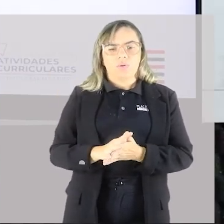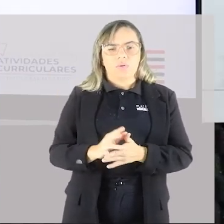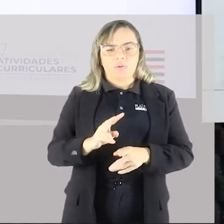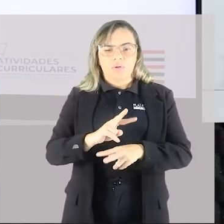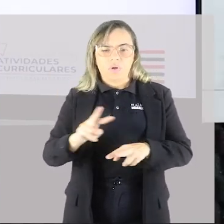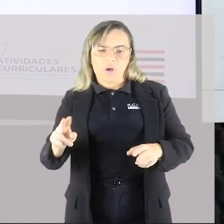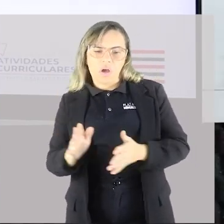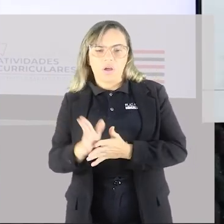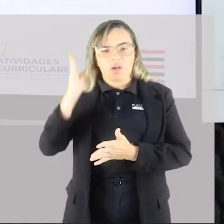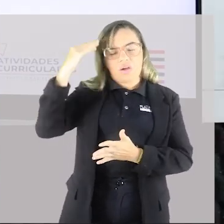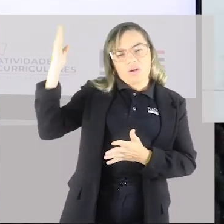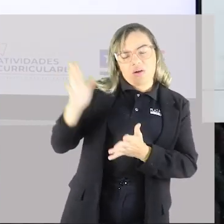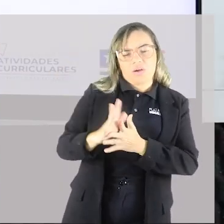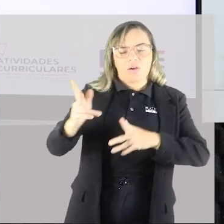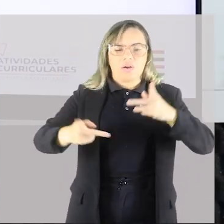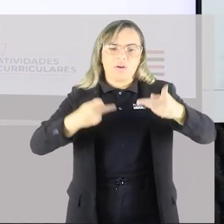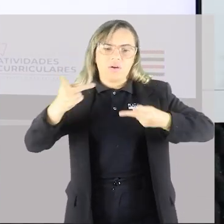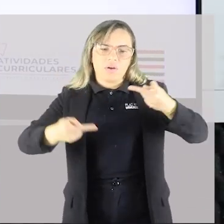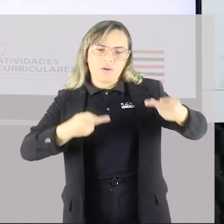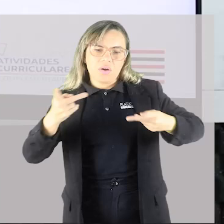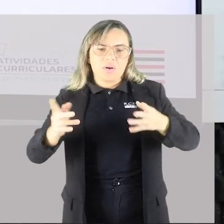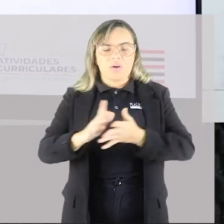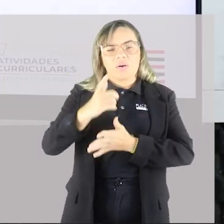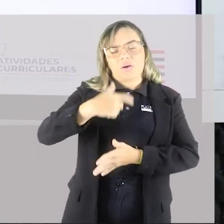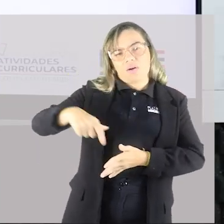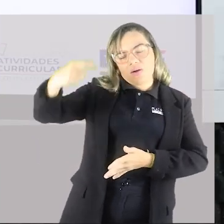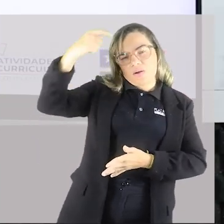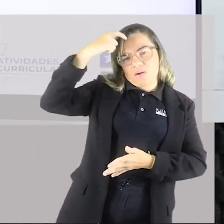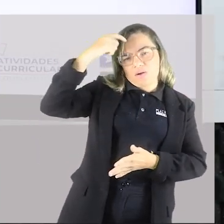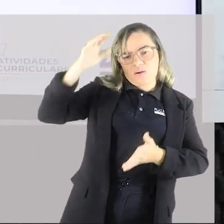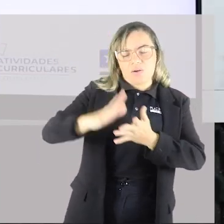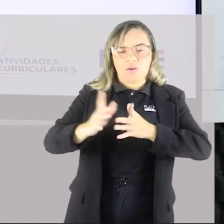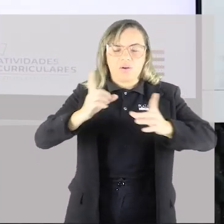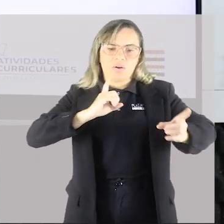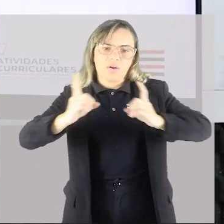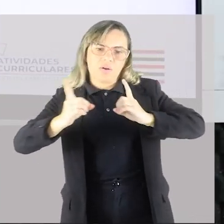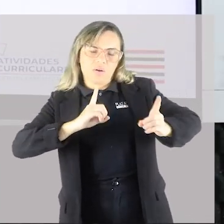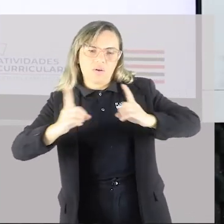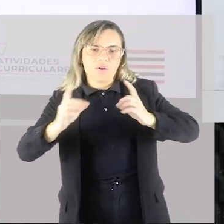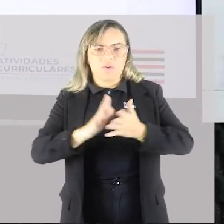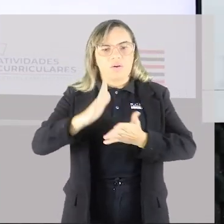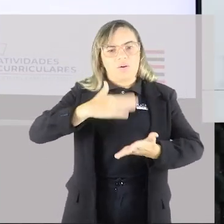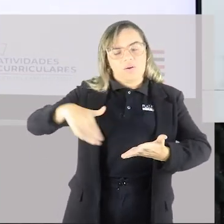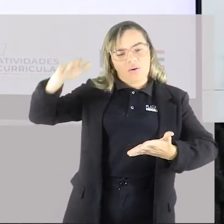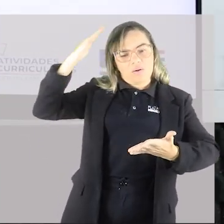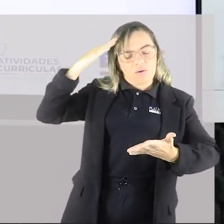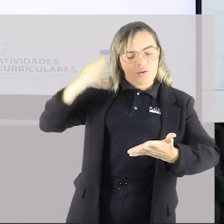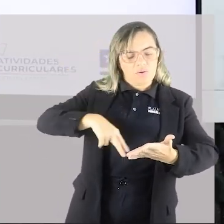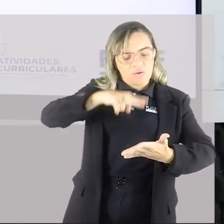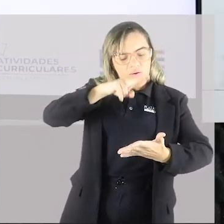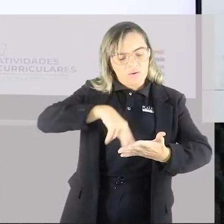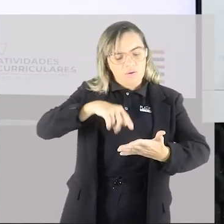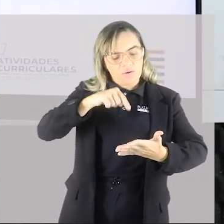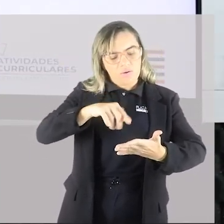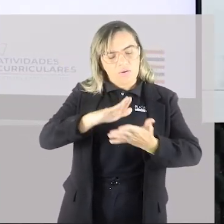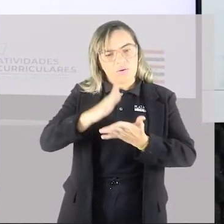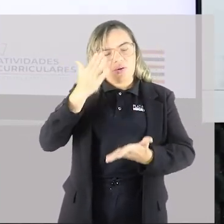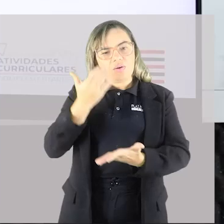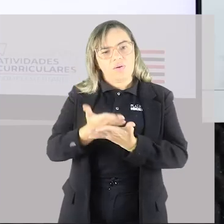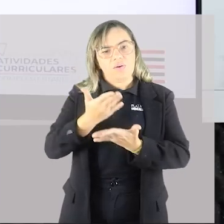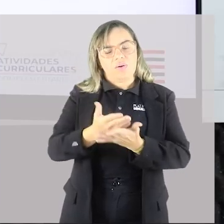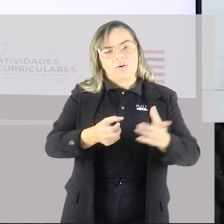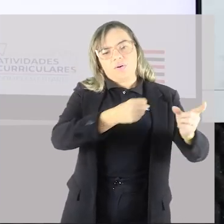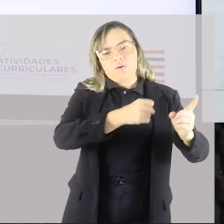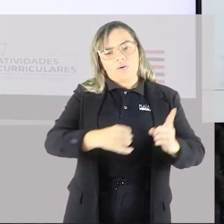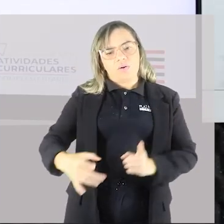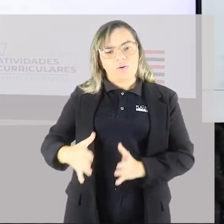moda, em muitos pensamentos, em muitas interpretações e em muitas descrições da